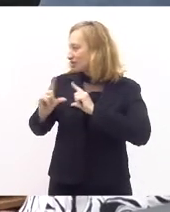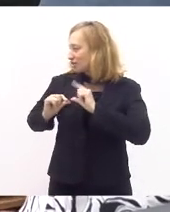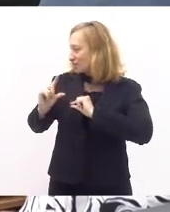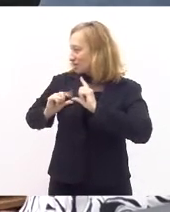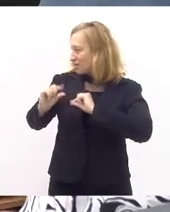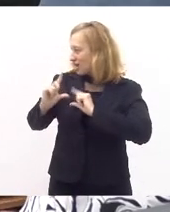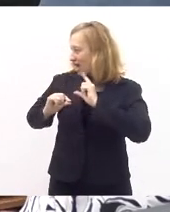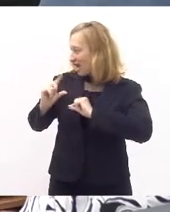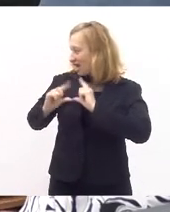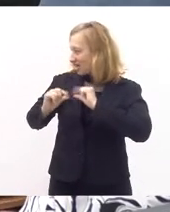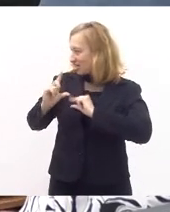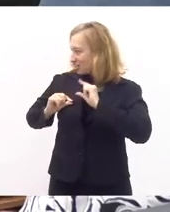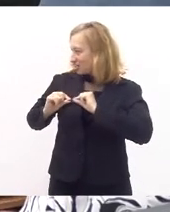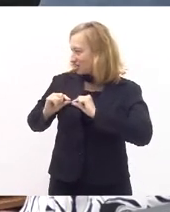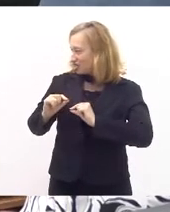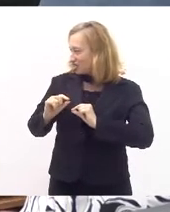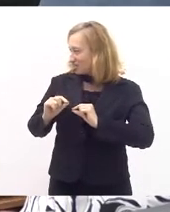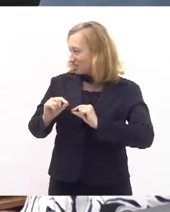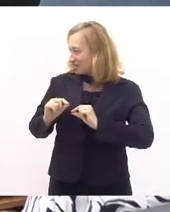vascaíno?